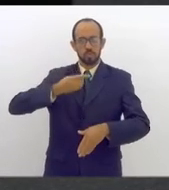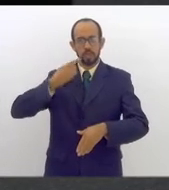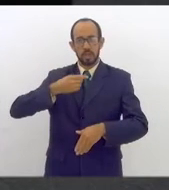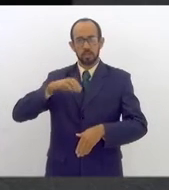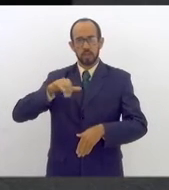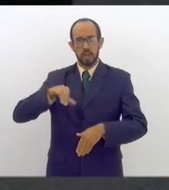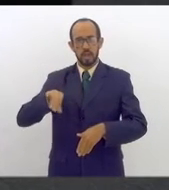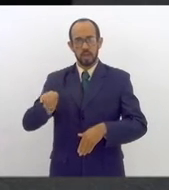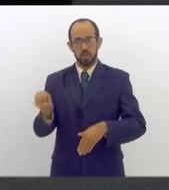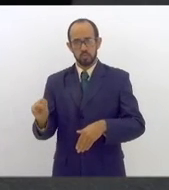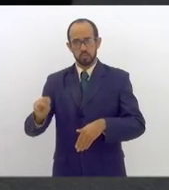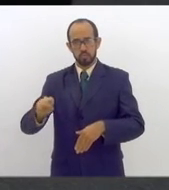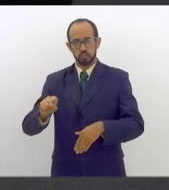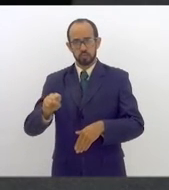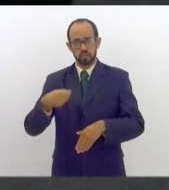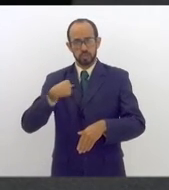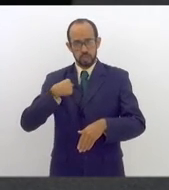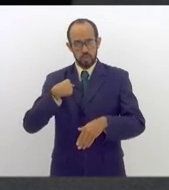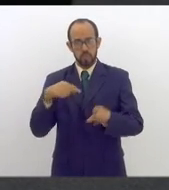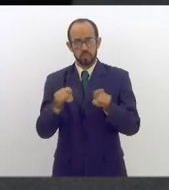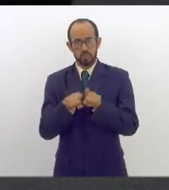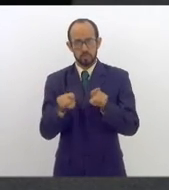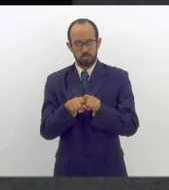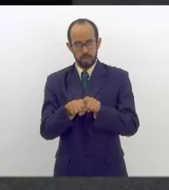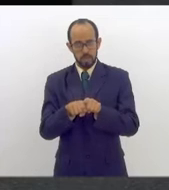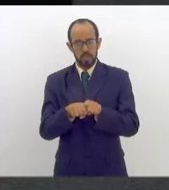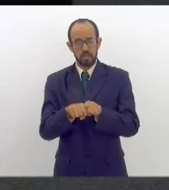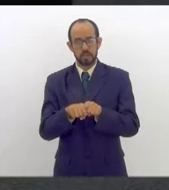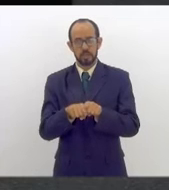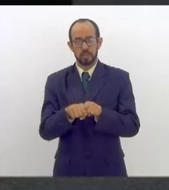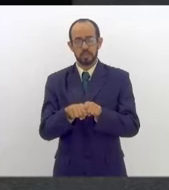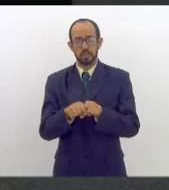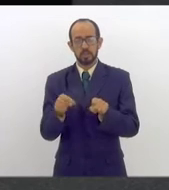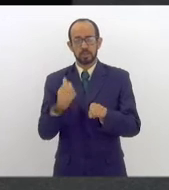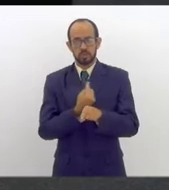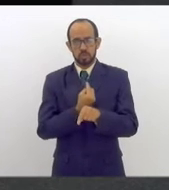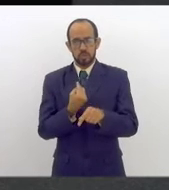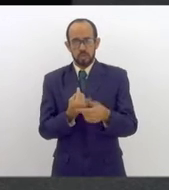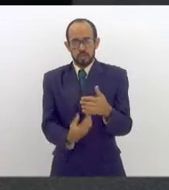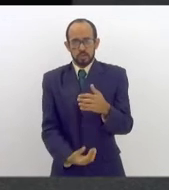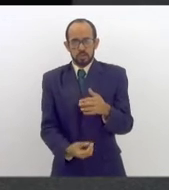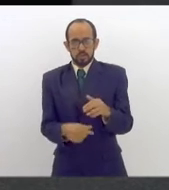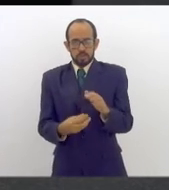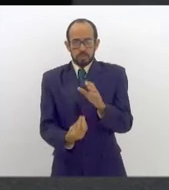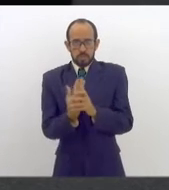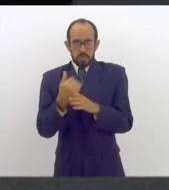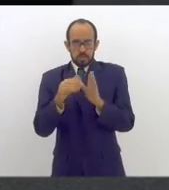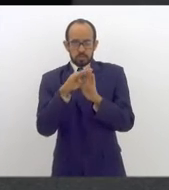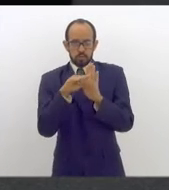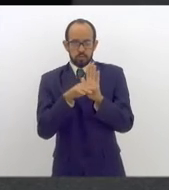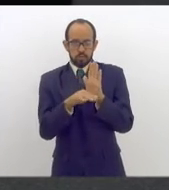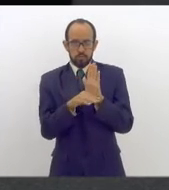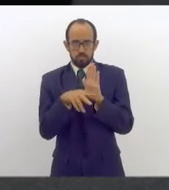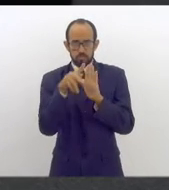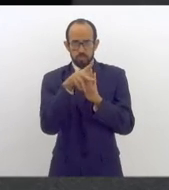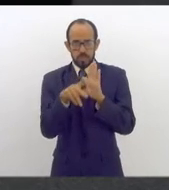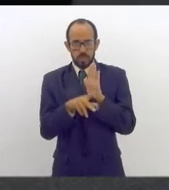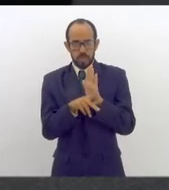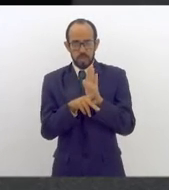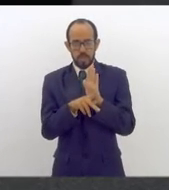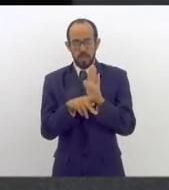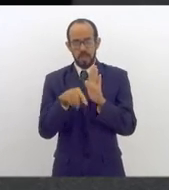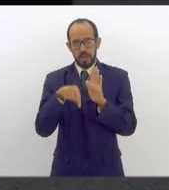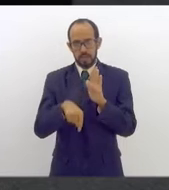o deputado Carlos Augusto foi até o autor original do PL, nós tivemos um projeto de lei tramitando aqui